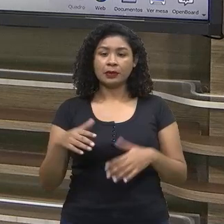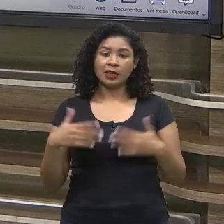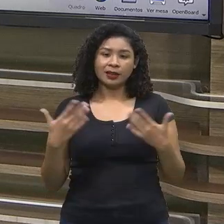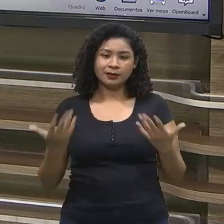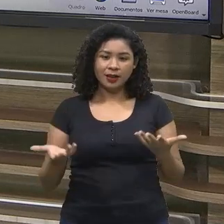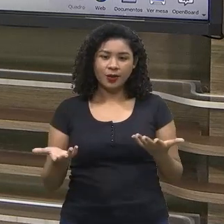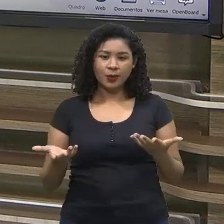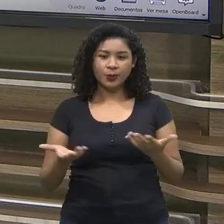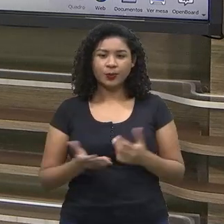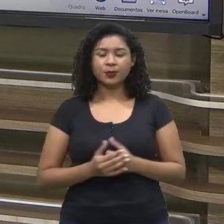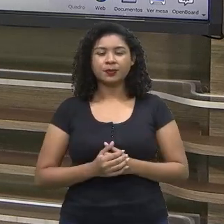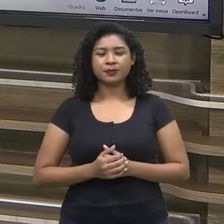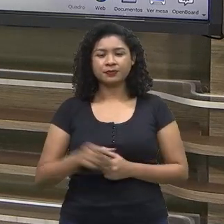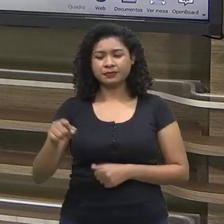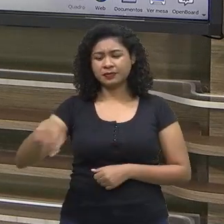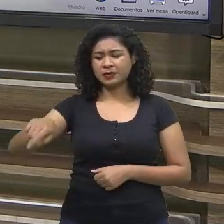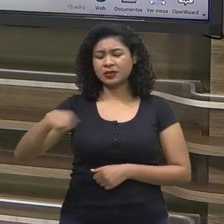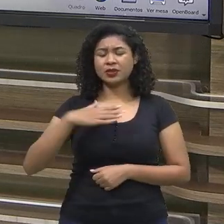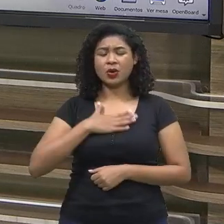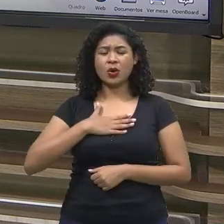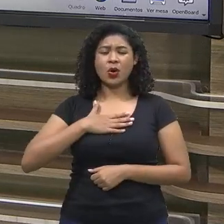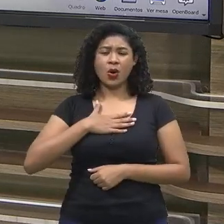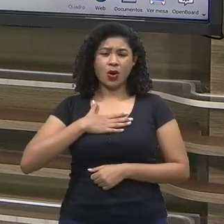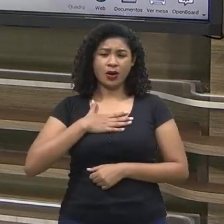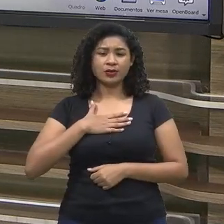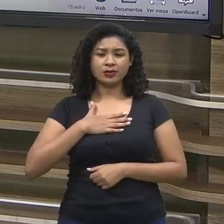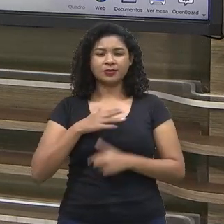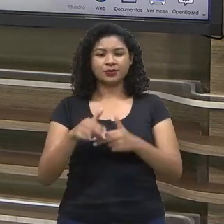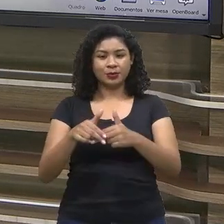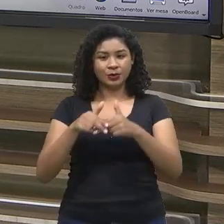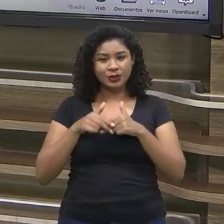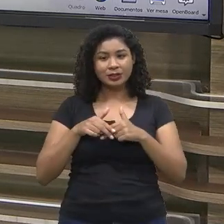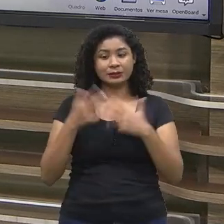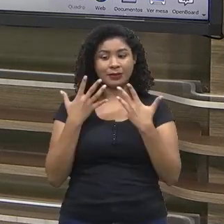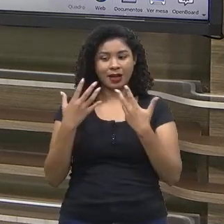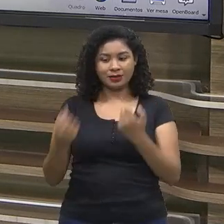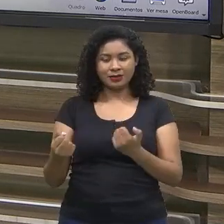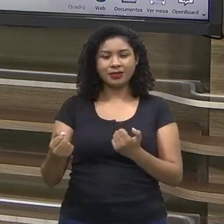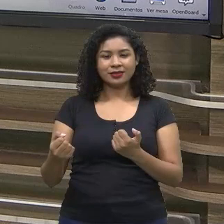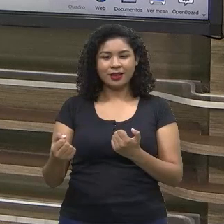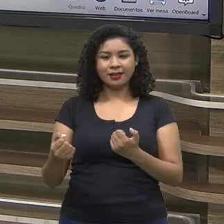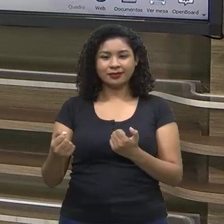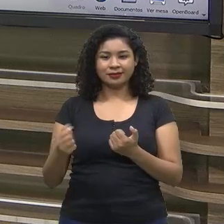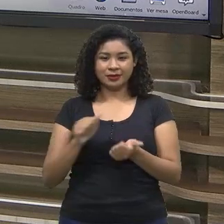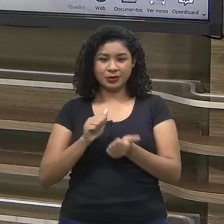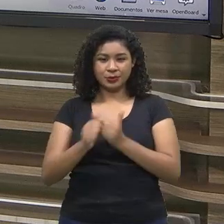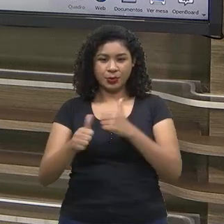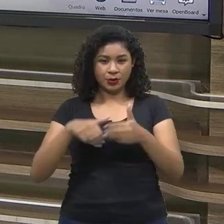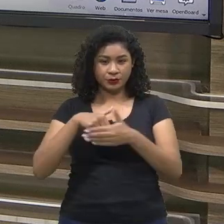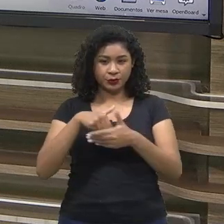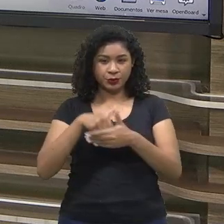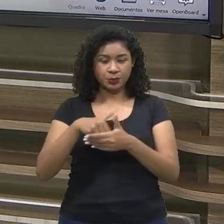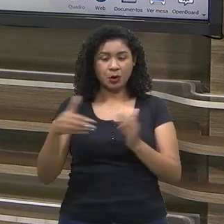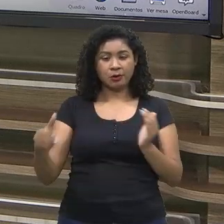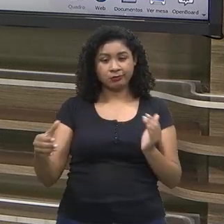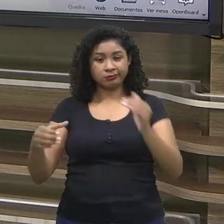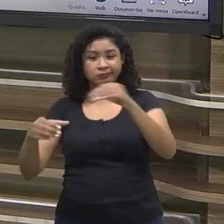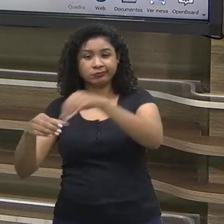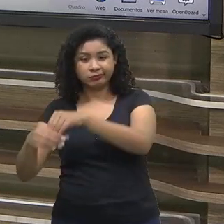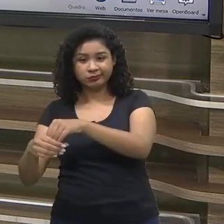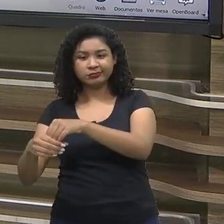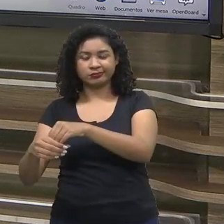eles gostam muito, gostam tanto que eles incluíram nos jogos, né? no evento dos Jogos Indígenas,